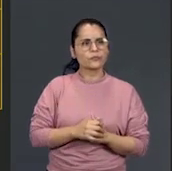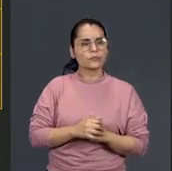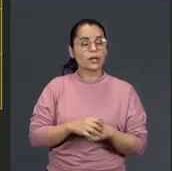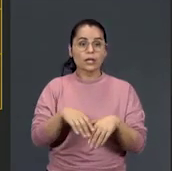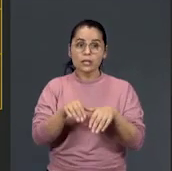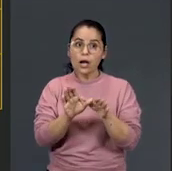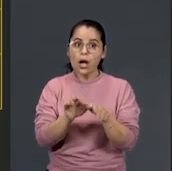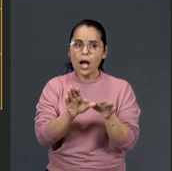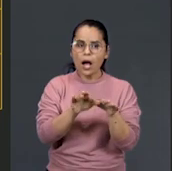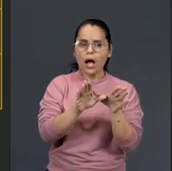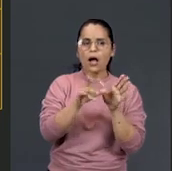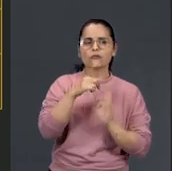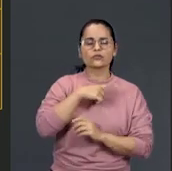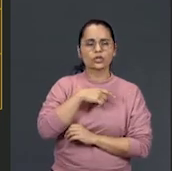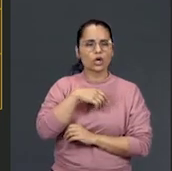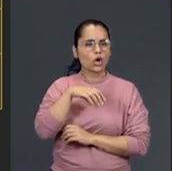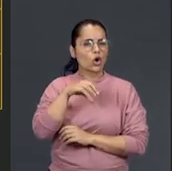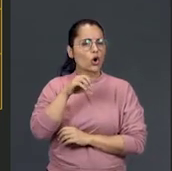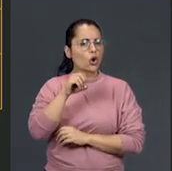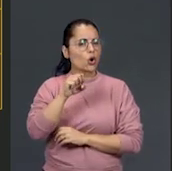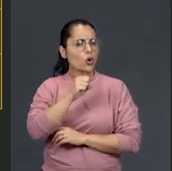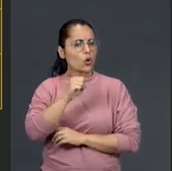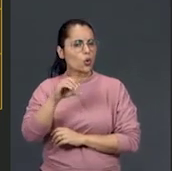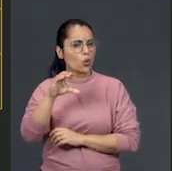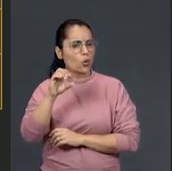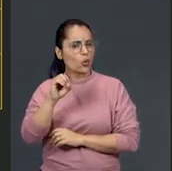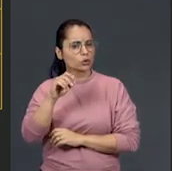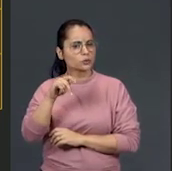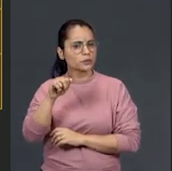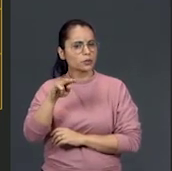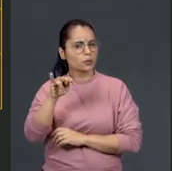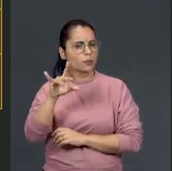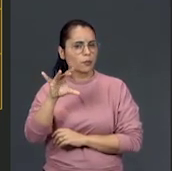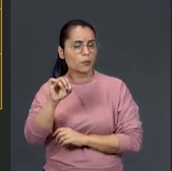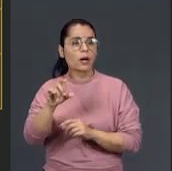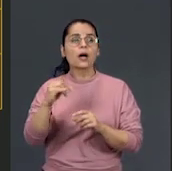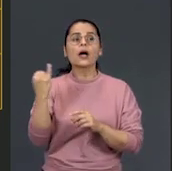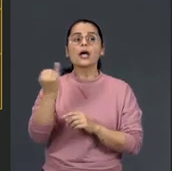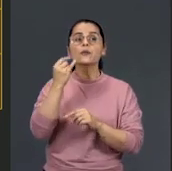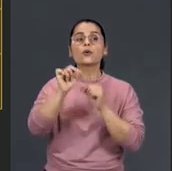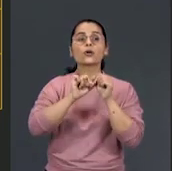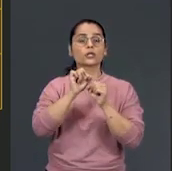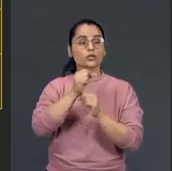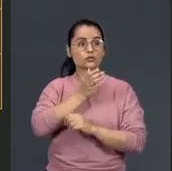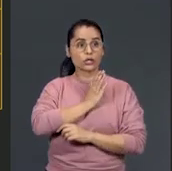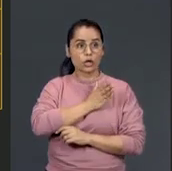Aves, ossos pneumáticos. E aqui, importante, coração